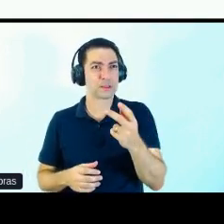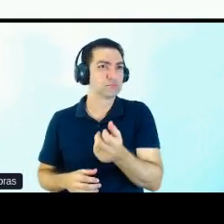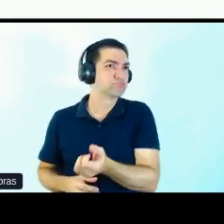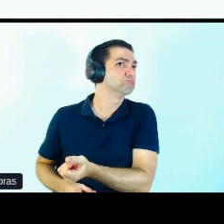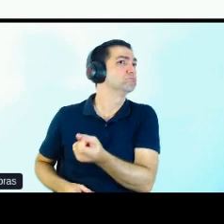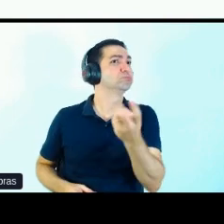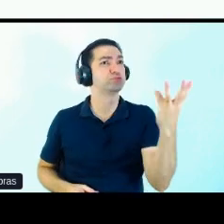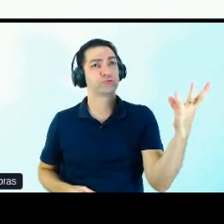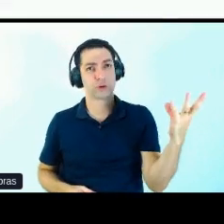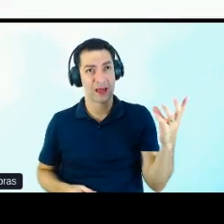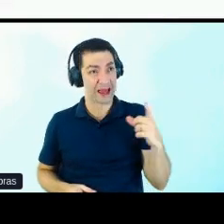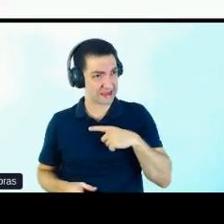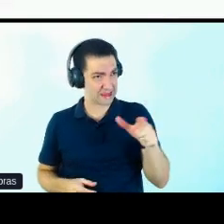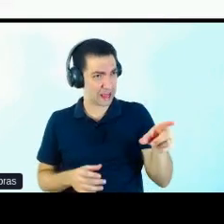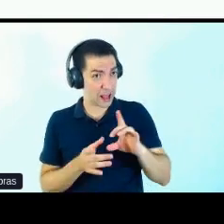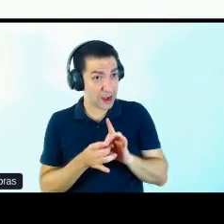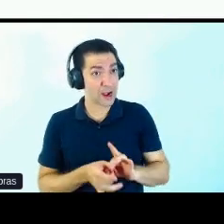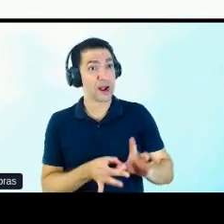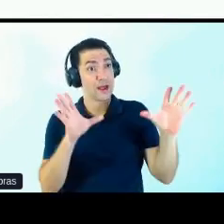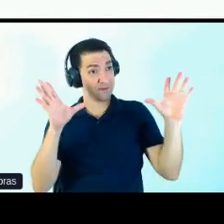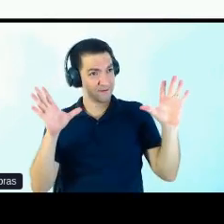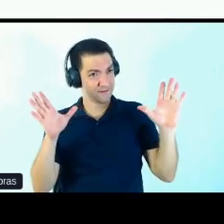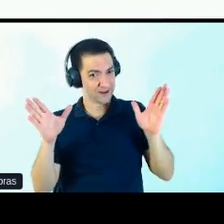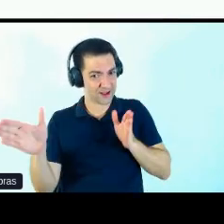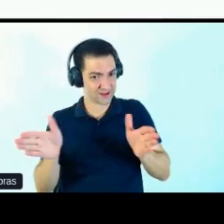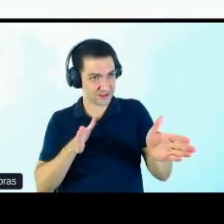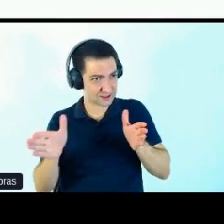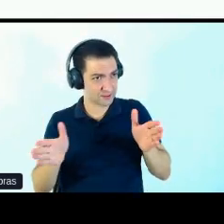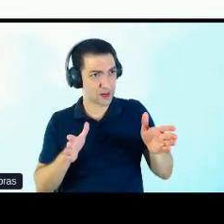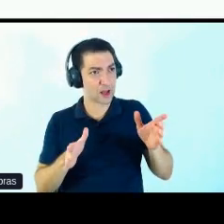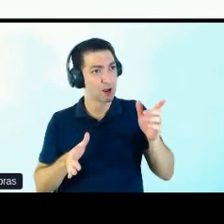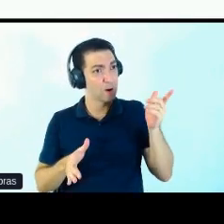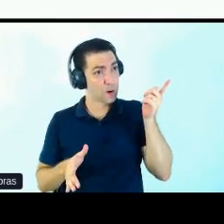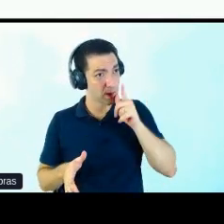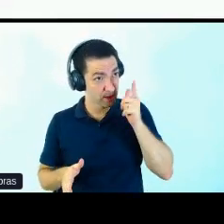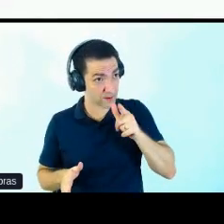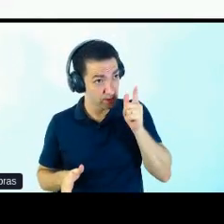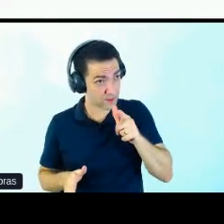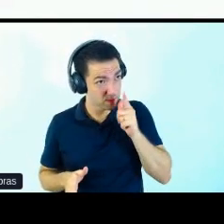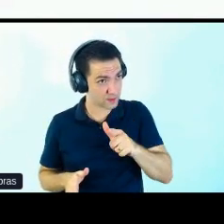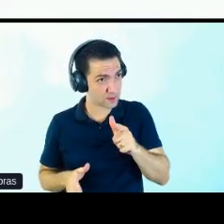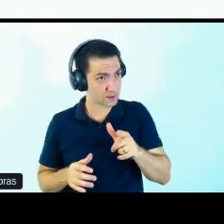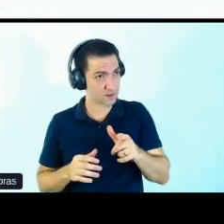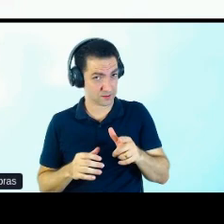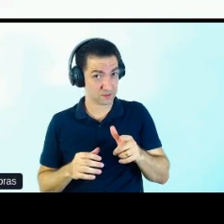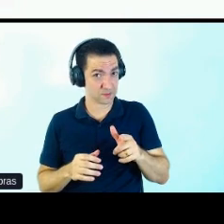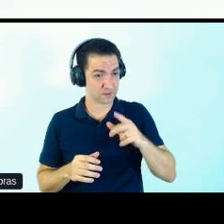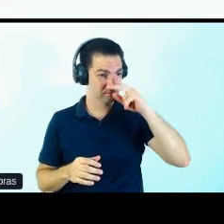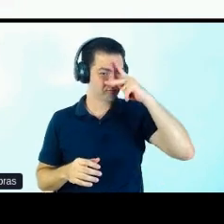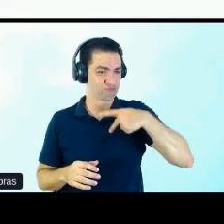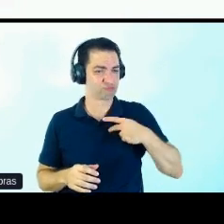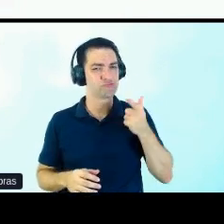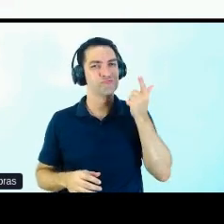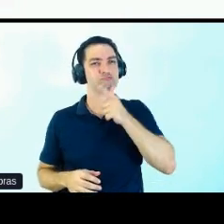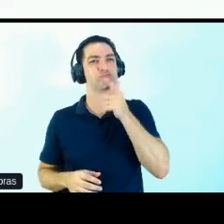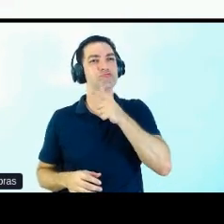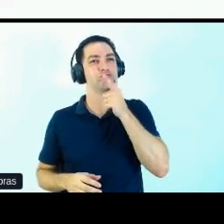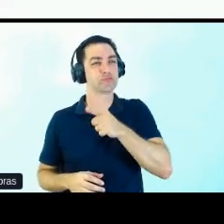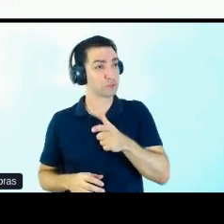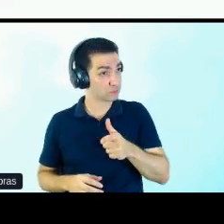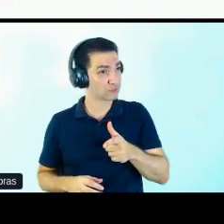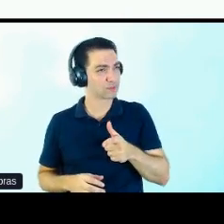tiverem sua liberdade, sua autonomia, né, muito melhor.